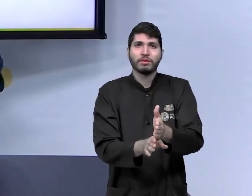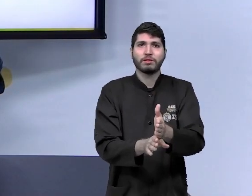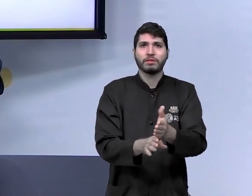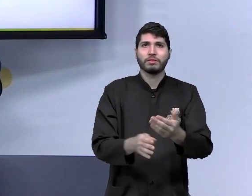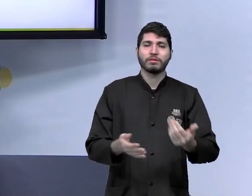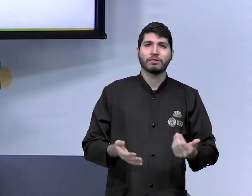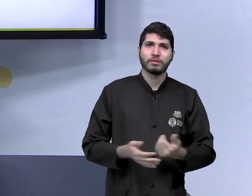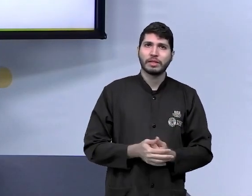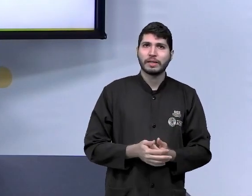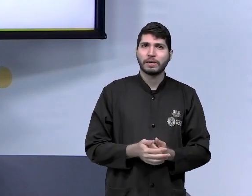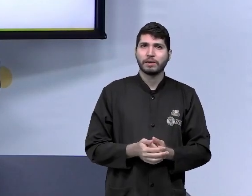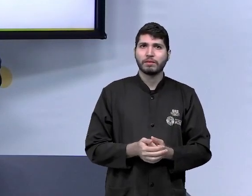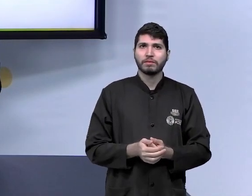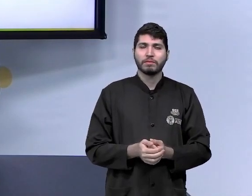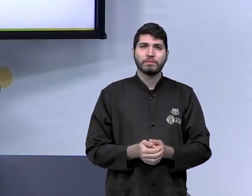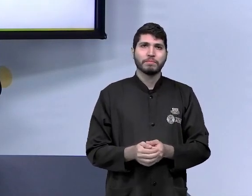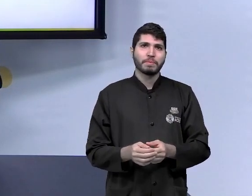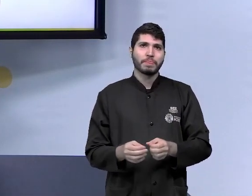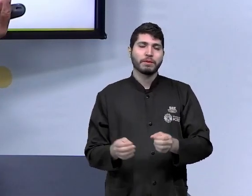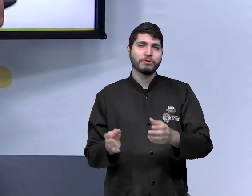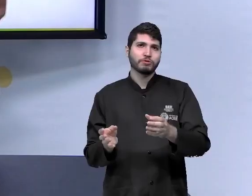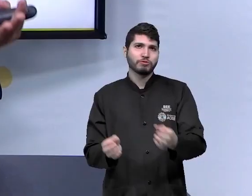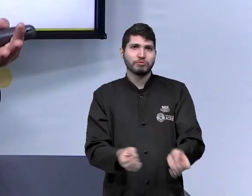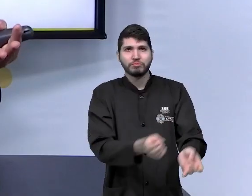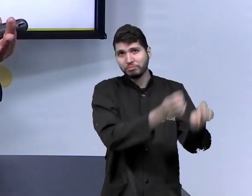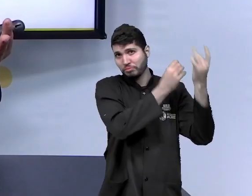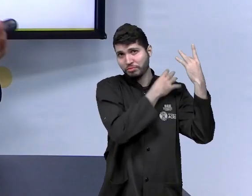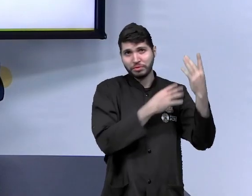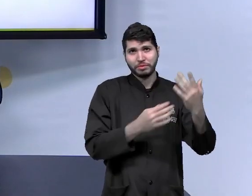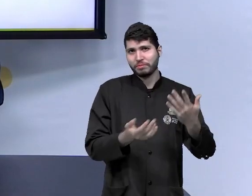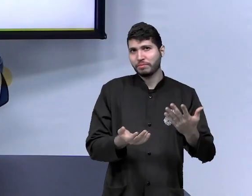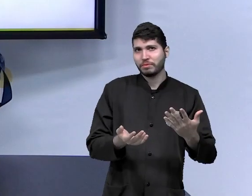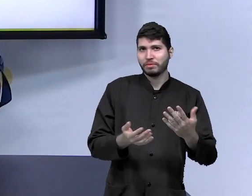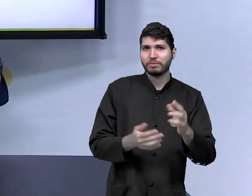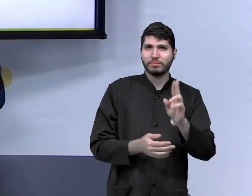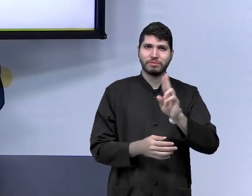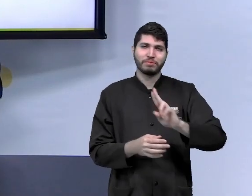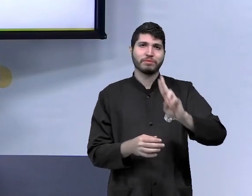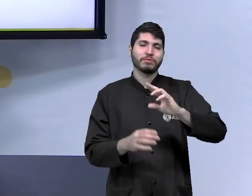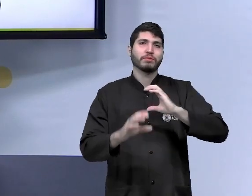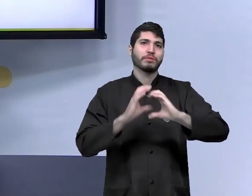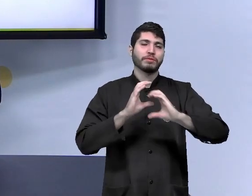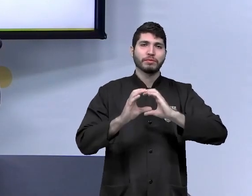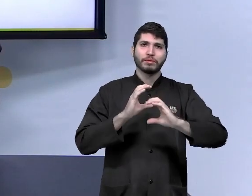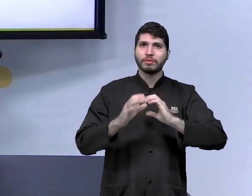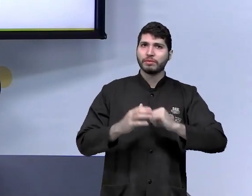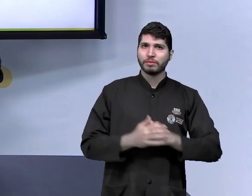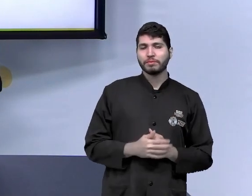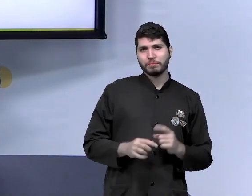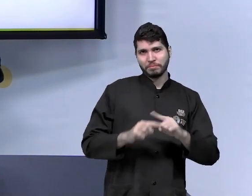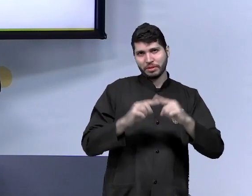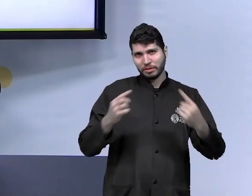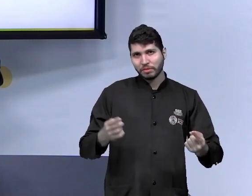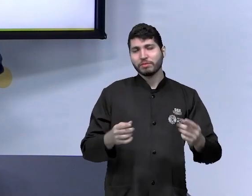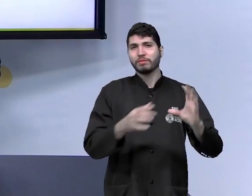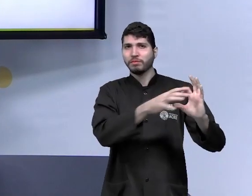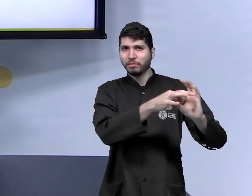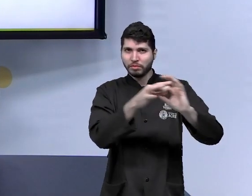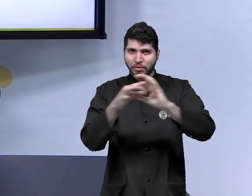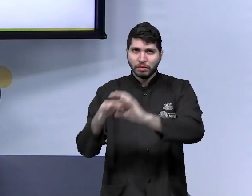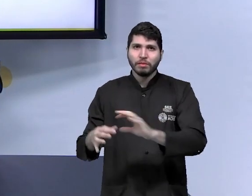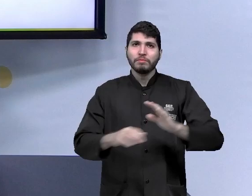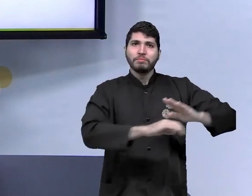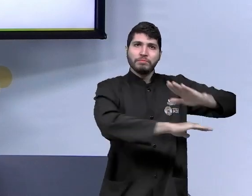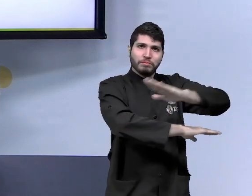essas constantes relações e trocas comerciais principalmente, tá bom? Então, mas geralmente, realmente, dentro dos contextos